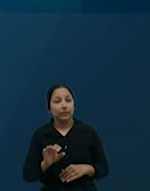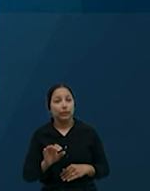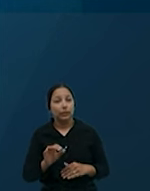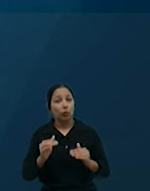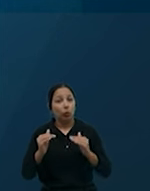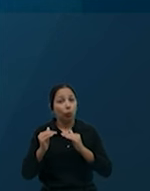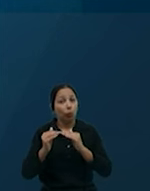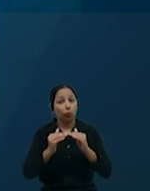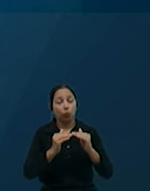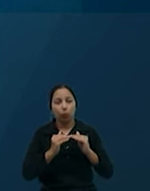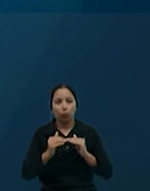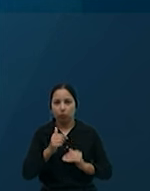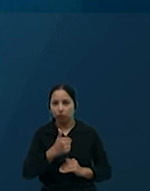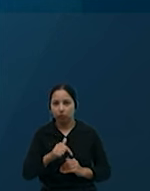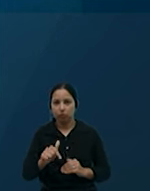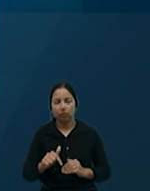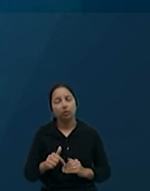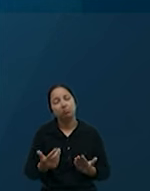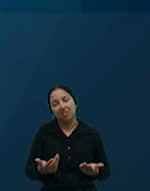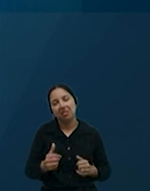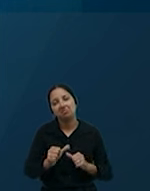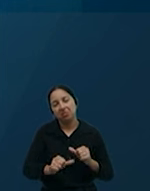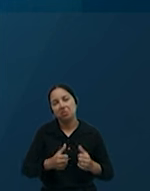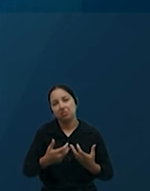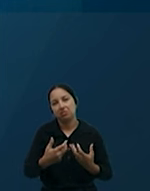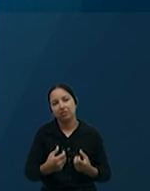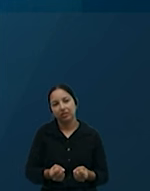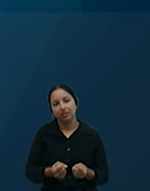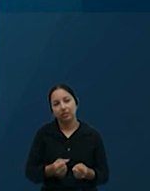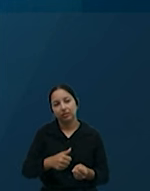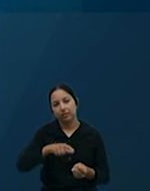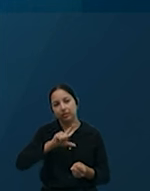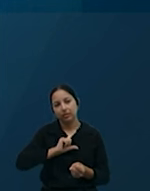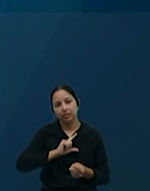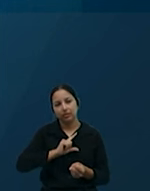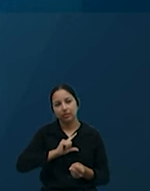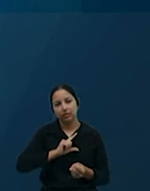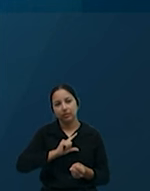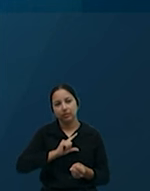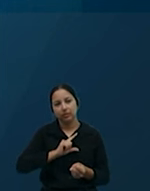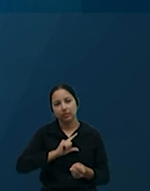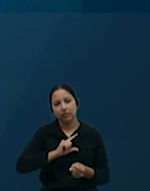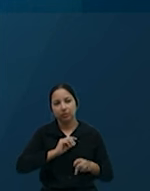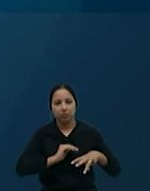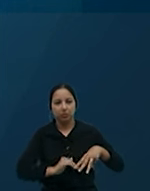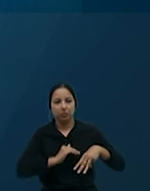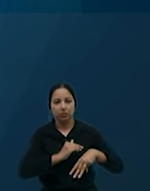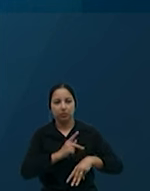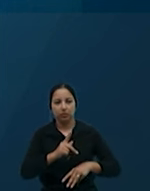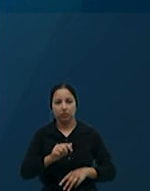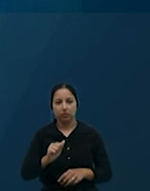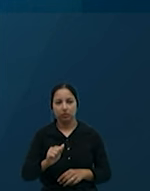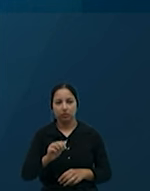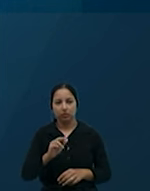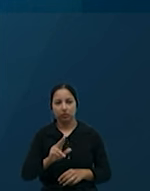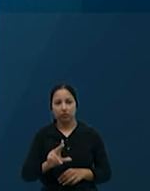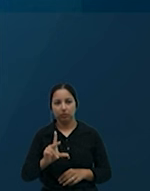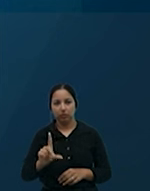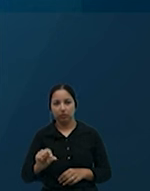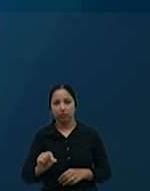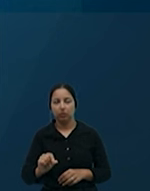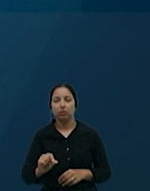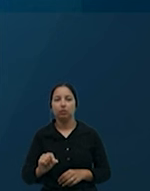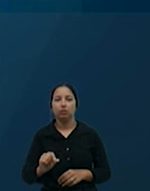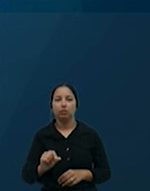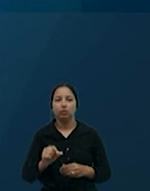nessa posição, ele adere, então, à divergência anteriormente manifestada pelo ministro Paulo Sérgio. Então, só isso para mostrar que tá